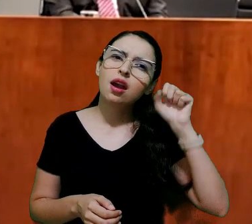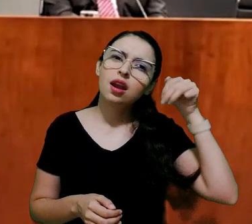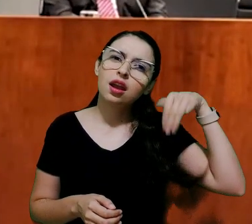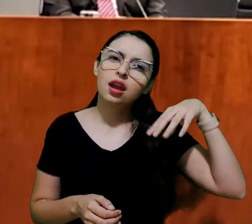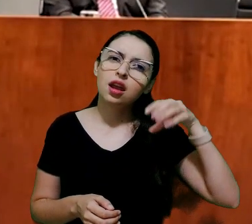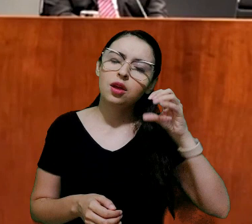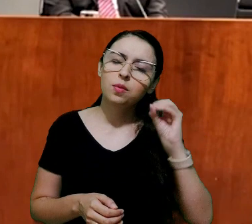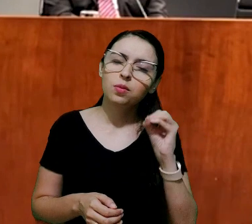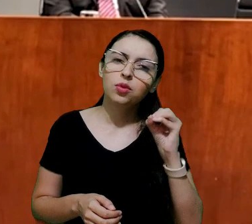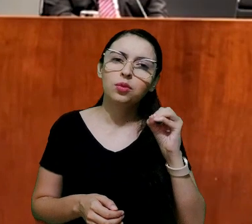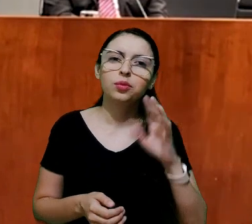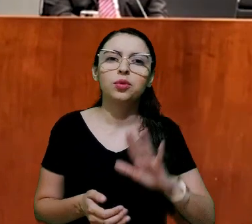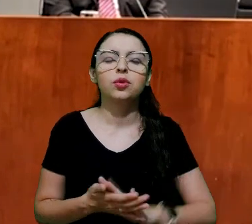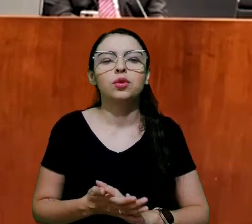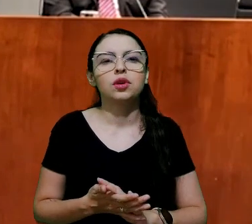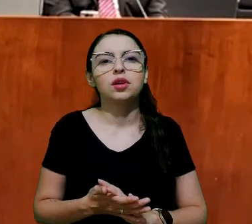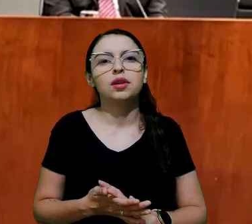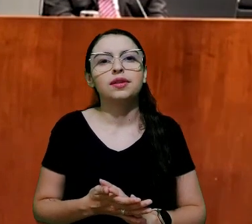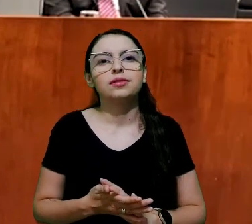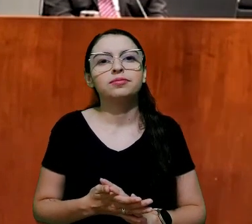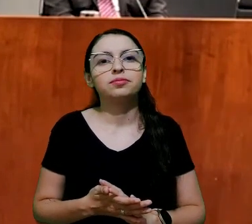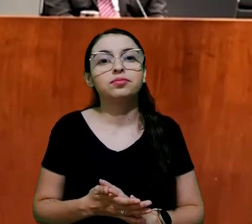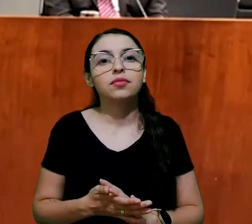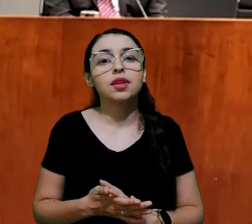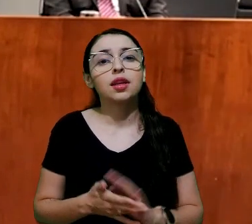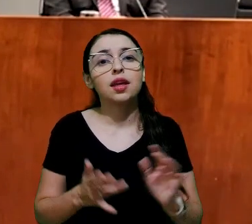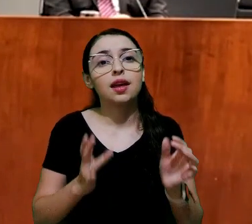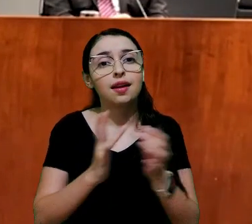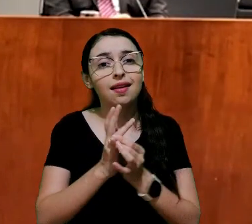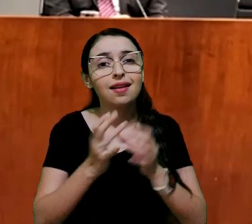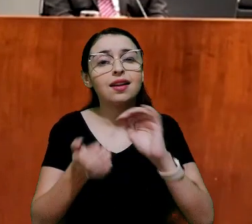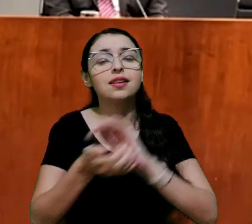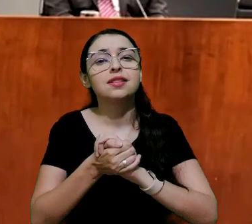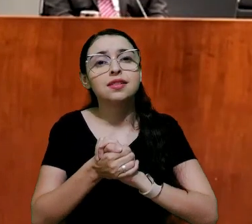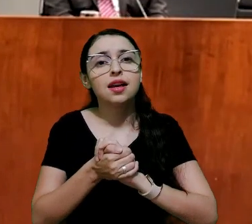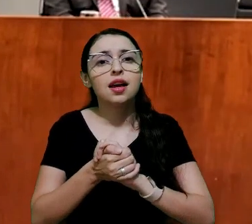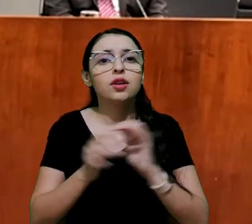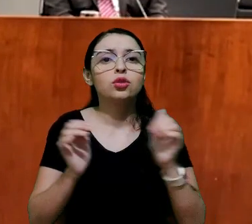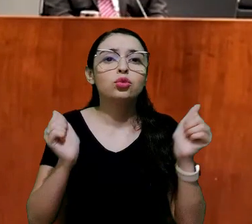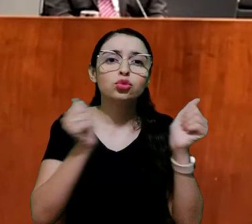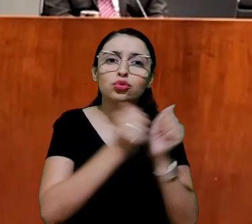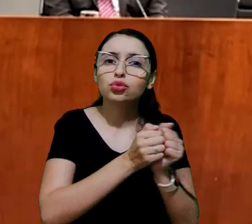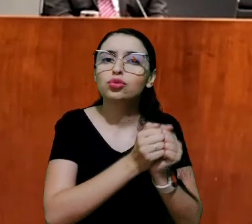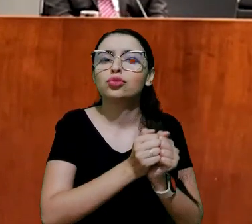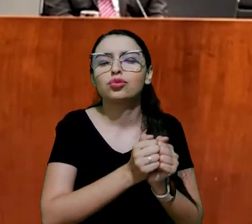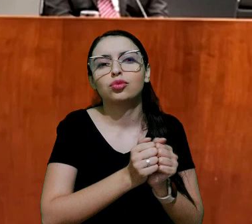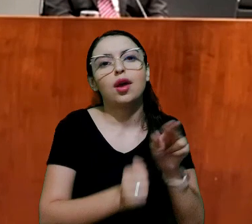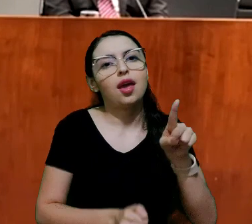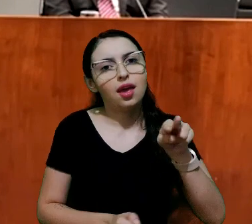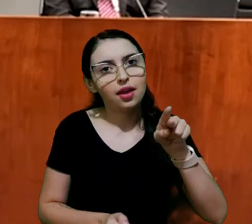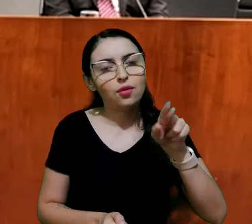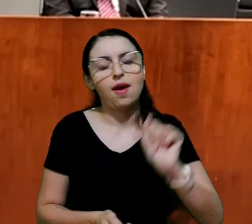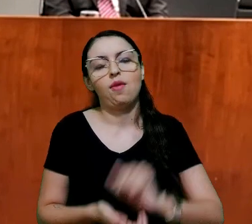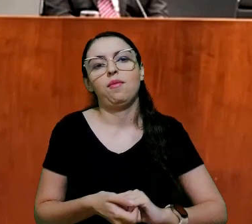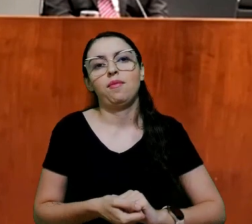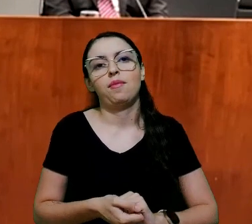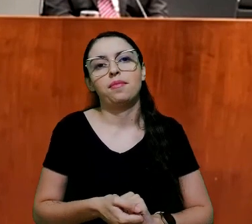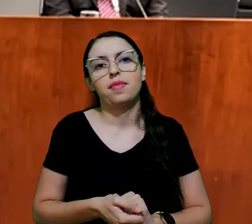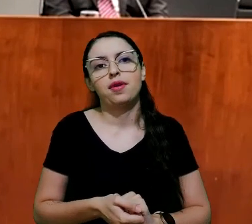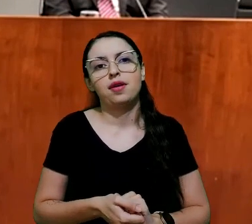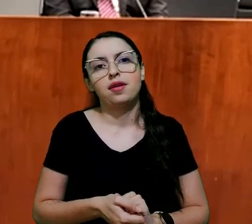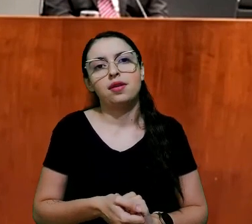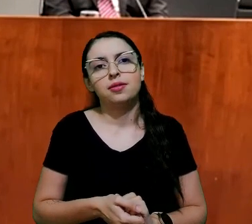união estável. E, quiçá, talvez seja a mesma coisa viver em concubinato. Em algumas situações eu até percebo